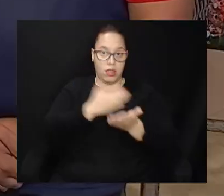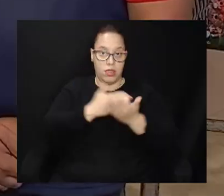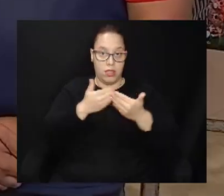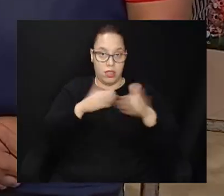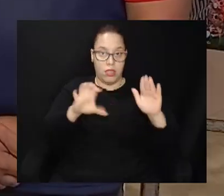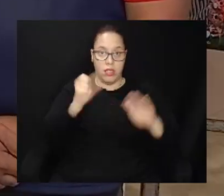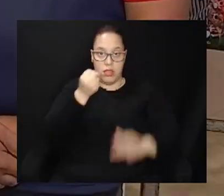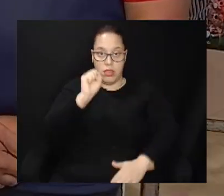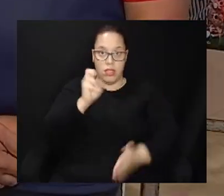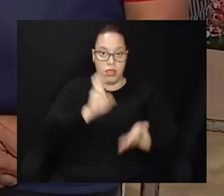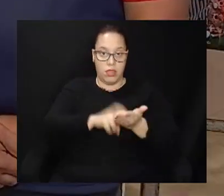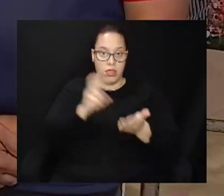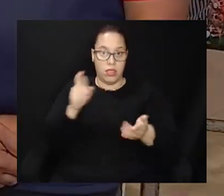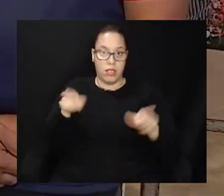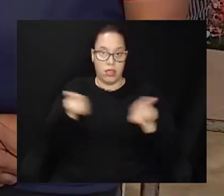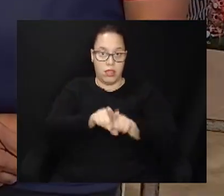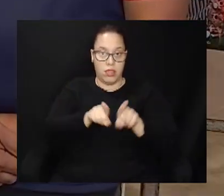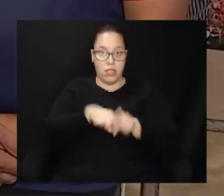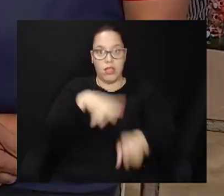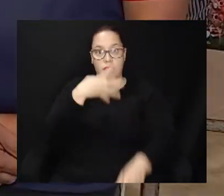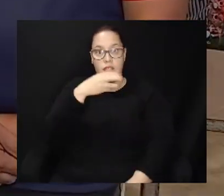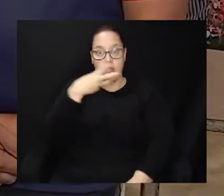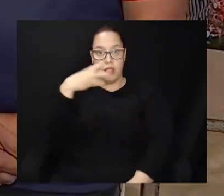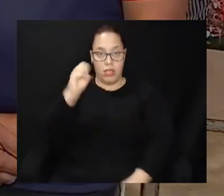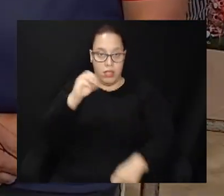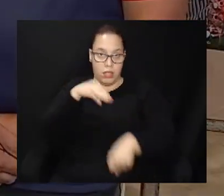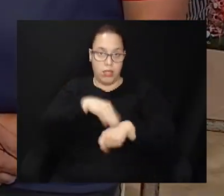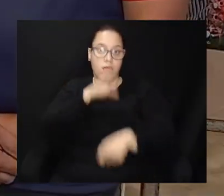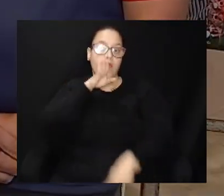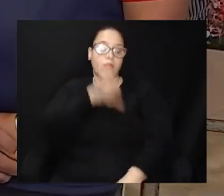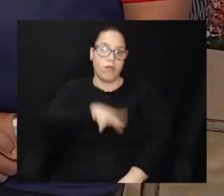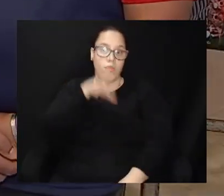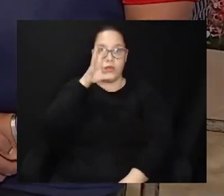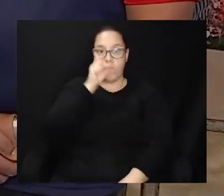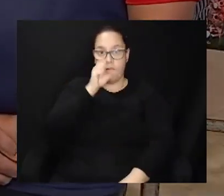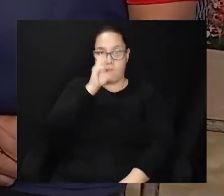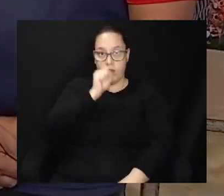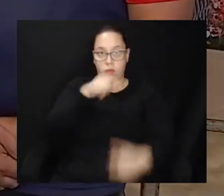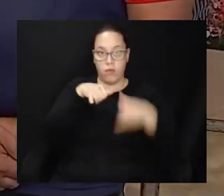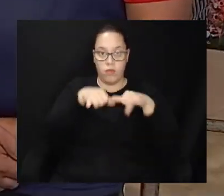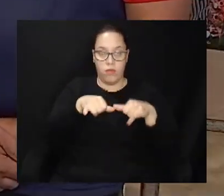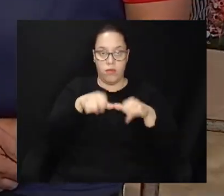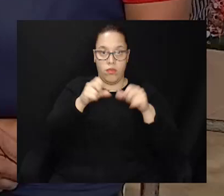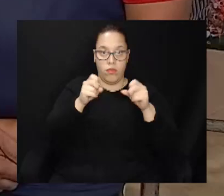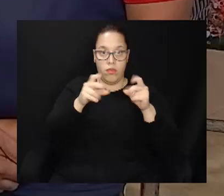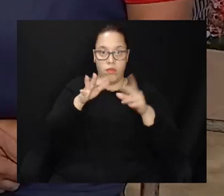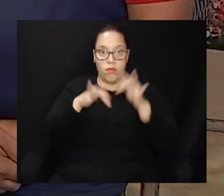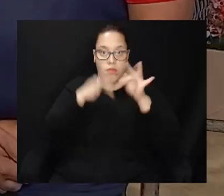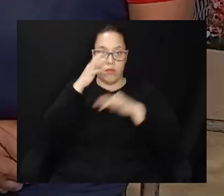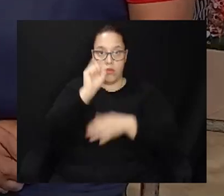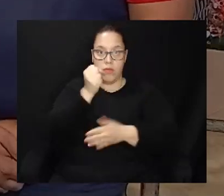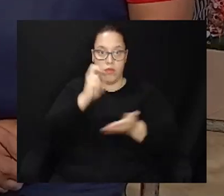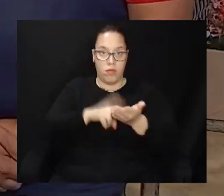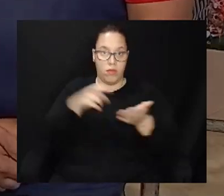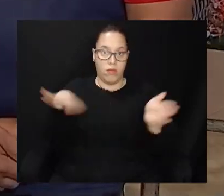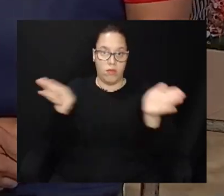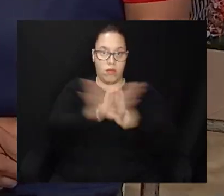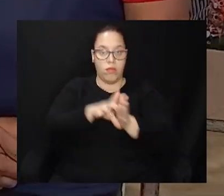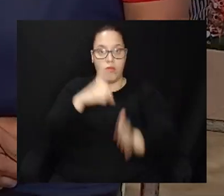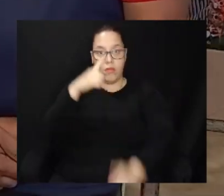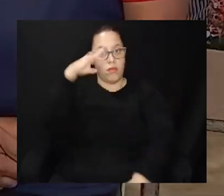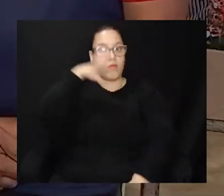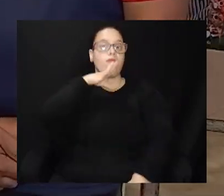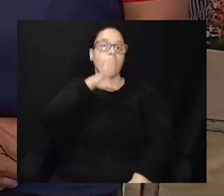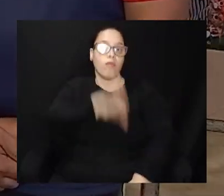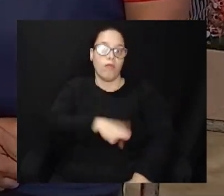e também vai até às 4h30 da tarde. E ao sábado, o Mercado de Flores abre às 8 horas da manhã e vai até 1 hora da tarde. Volto com